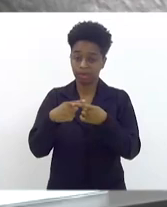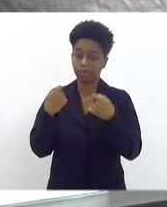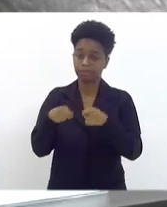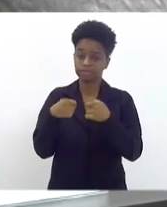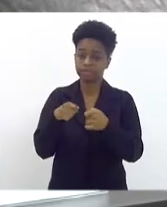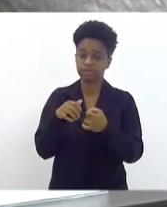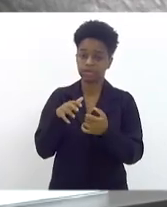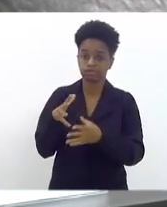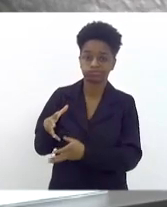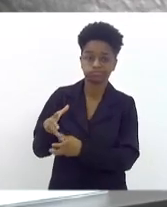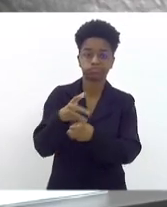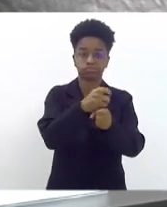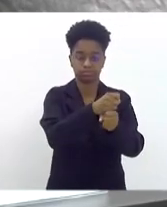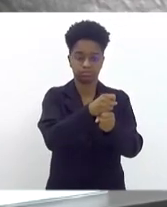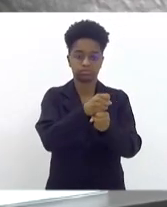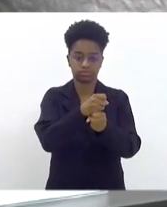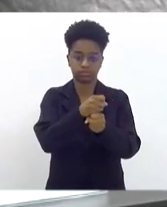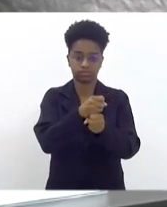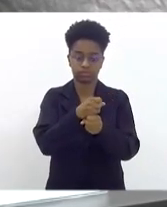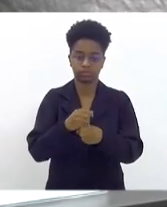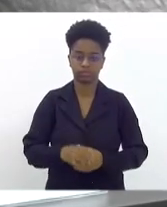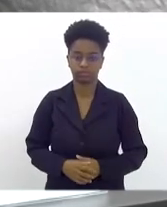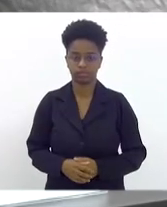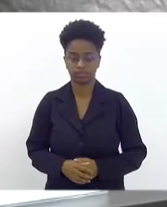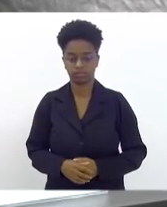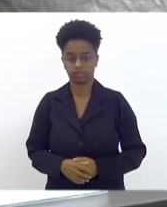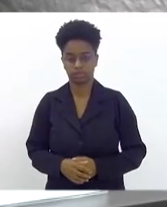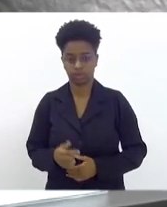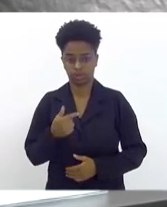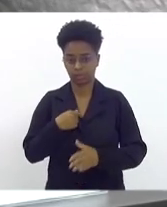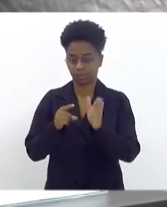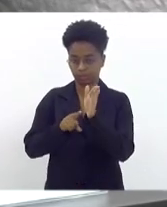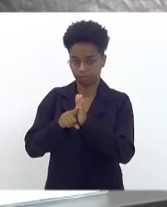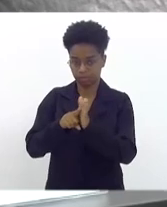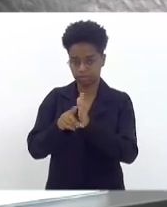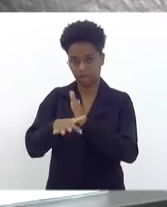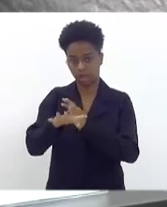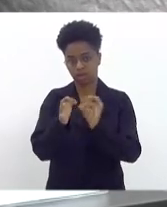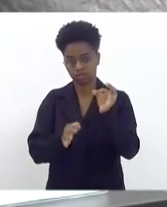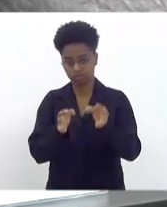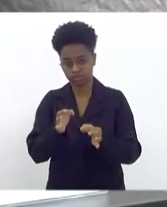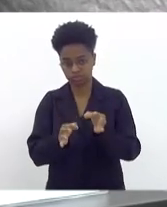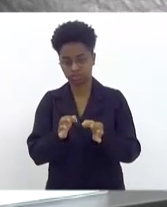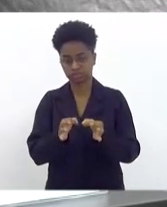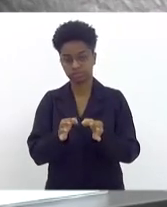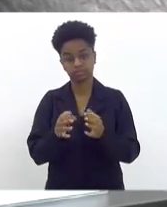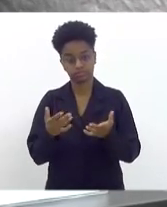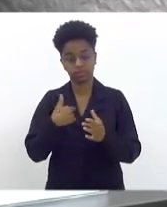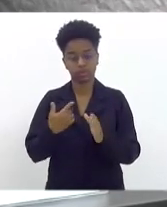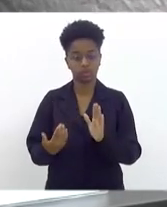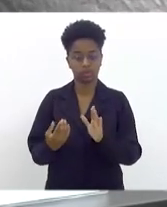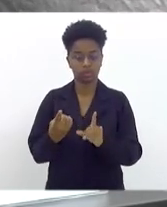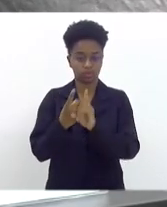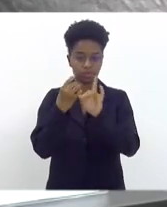materializar, quantificar. Eu fiz uma pesquisa jurídica e encontrei o parecer da